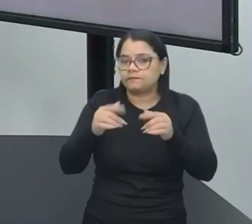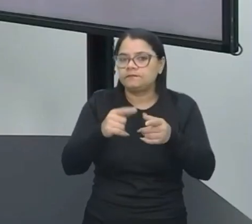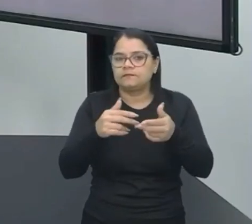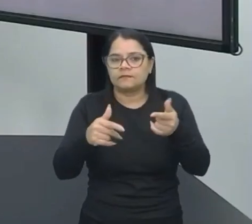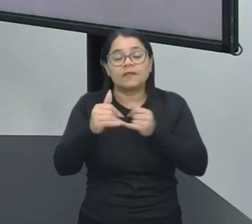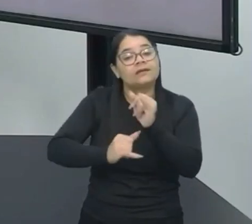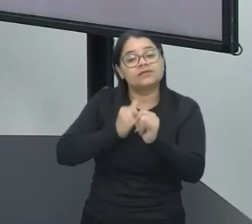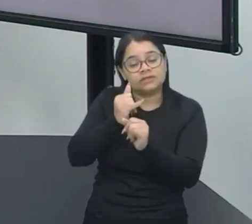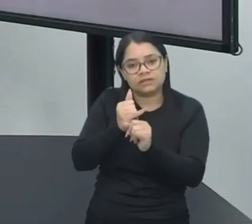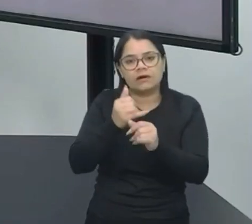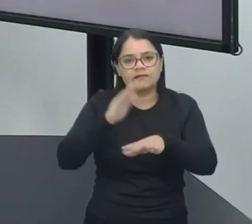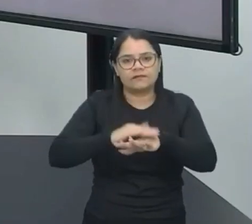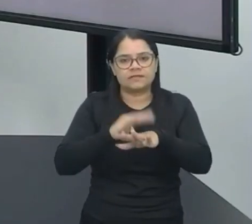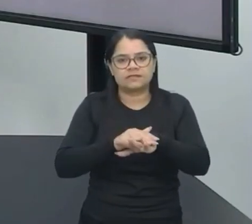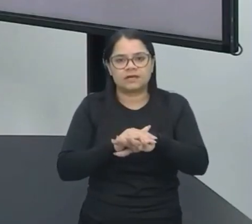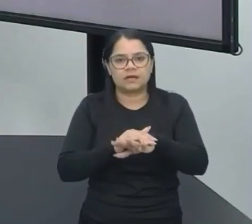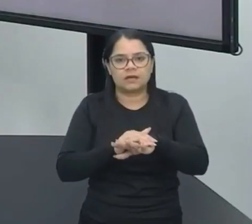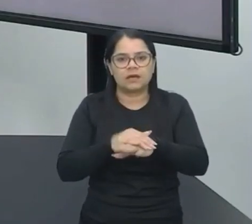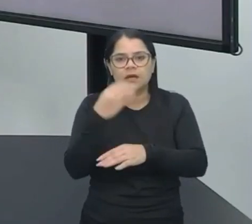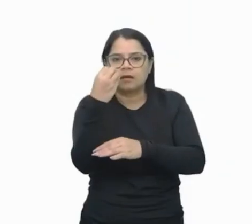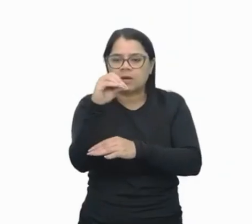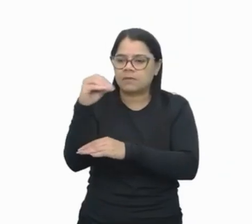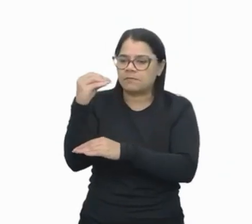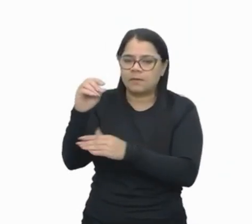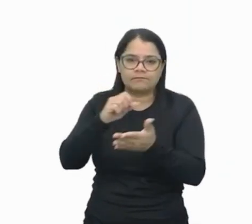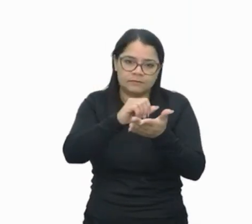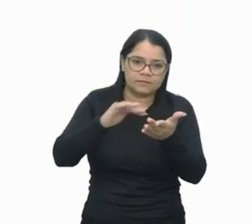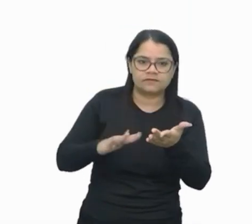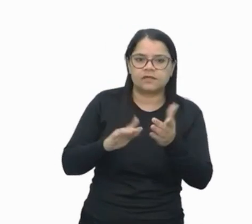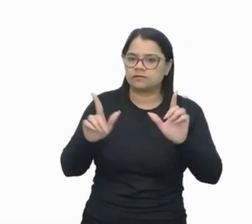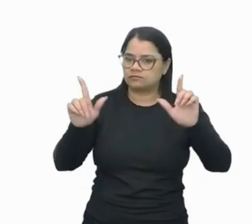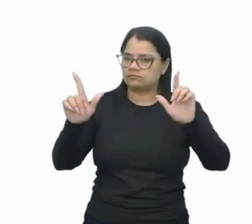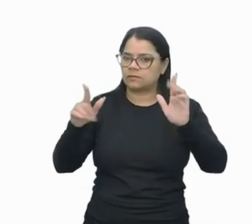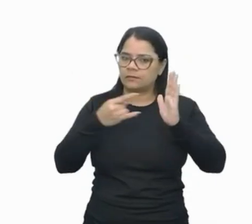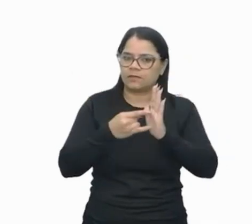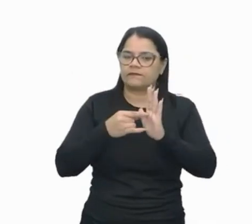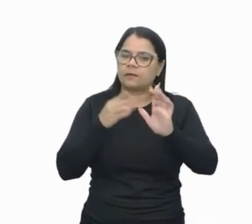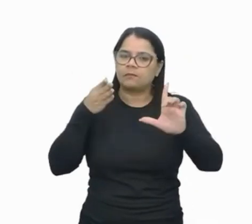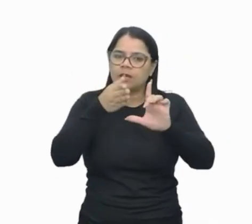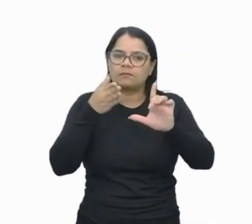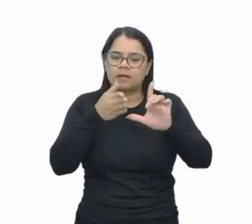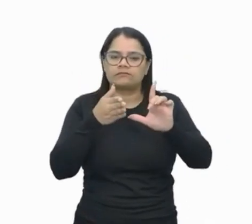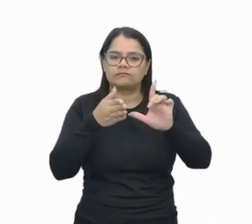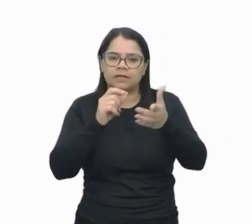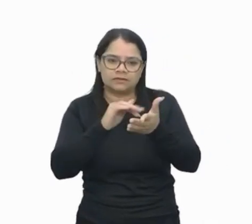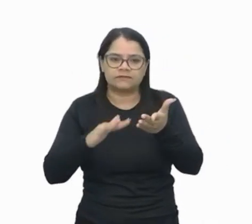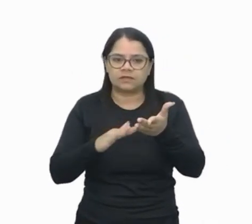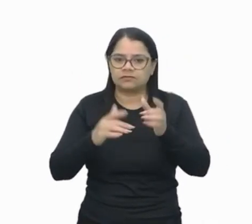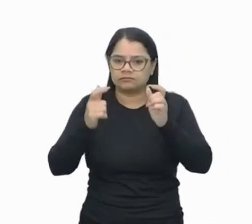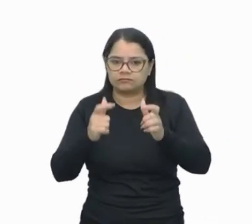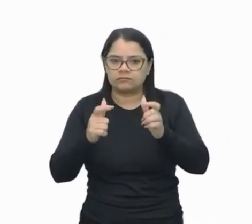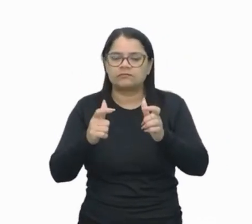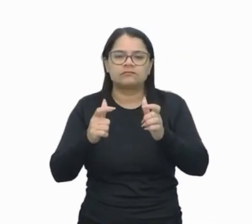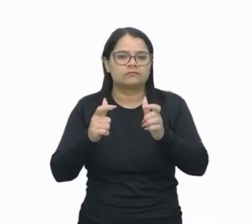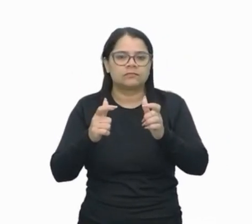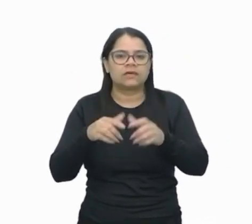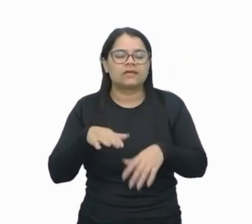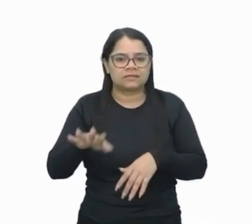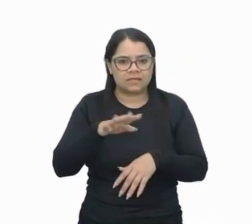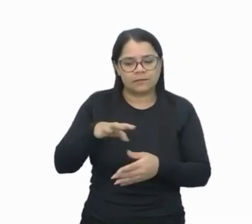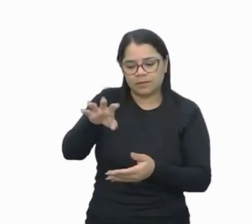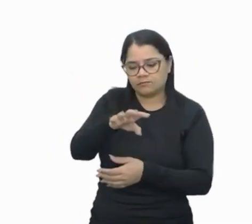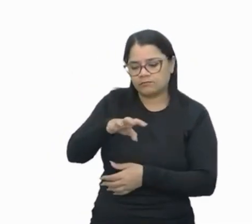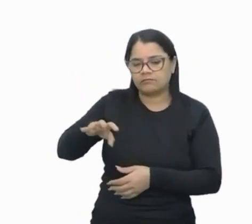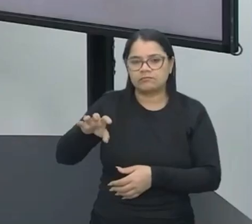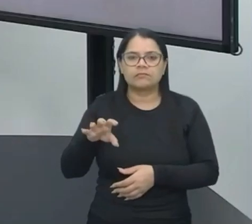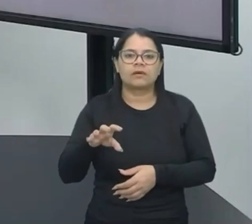material digital e fazer aquele lançamento da atividade, né? Para subir lá para a plataforma do Tarefas. Tem um localizador, sempre que tiver uma tarefa